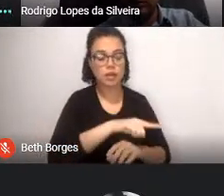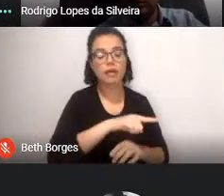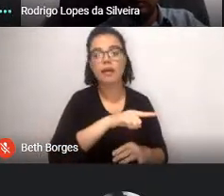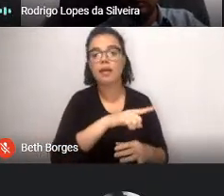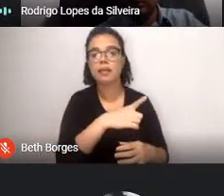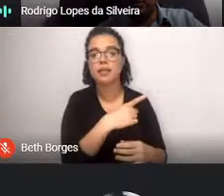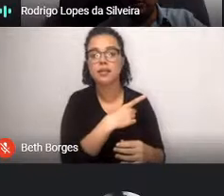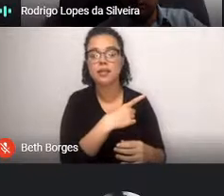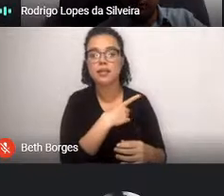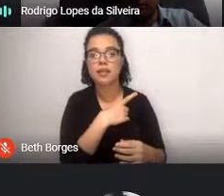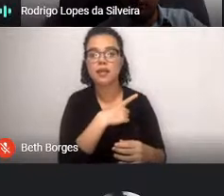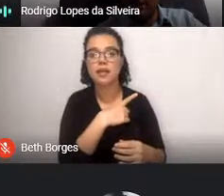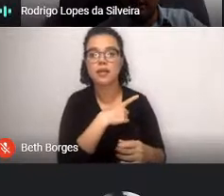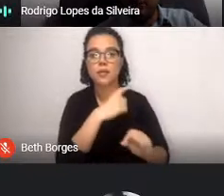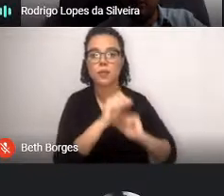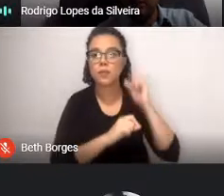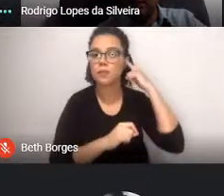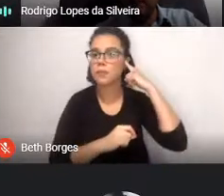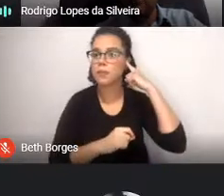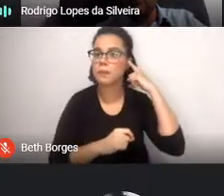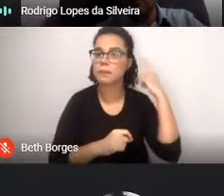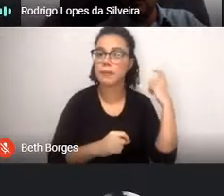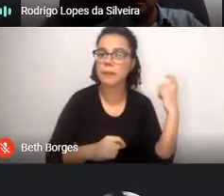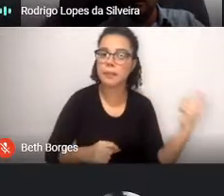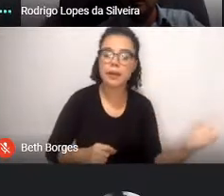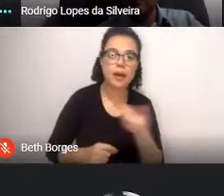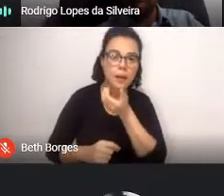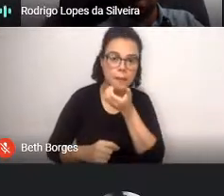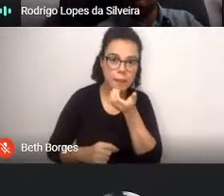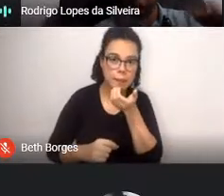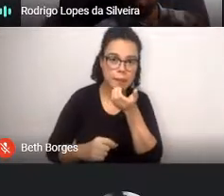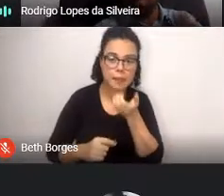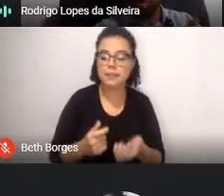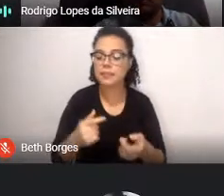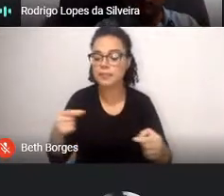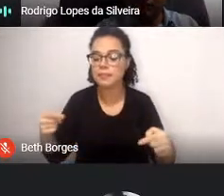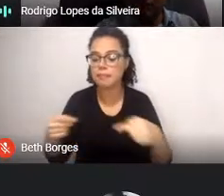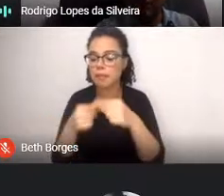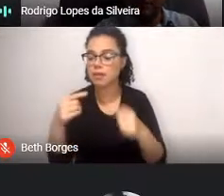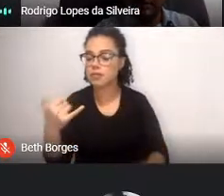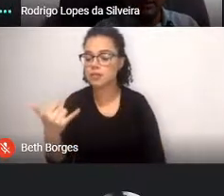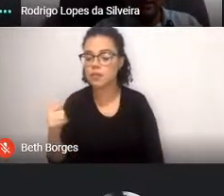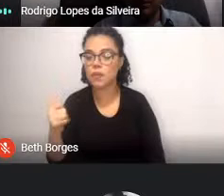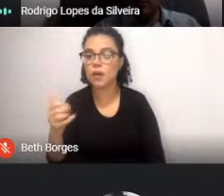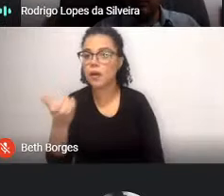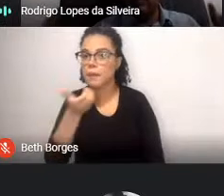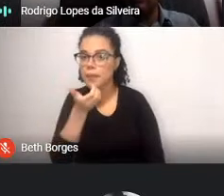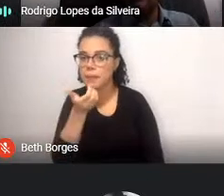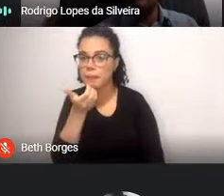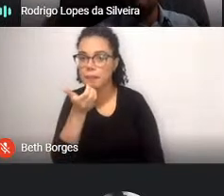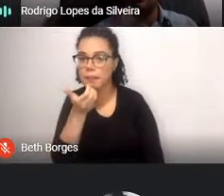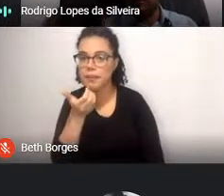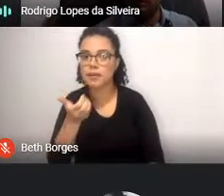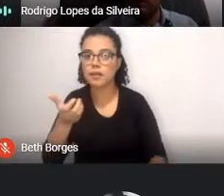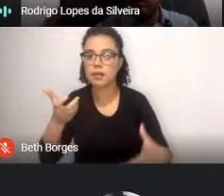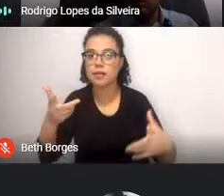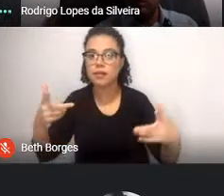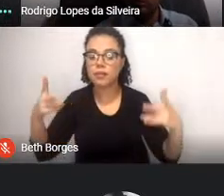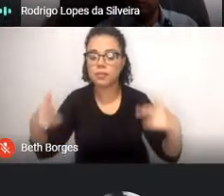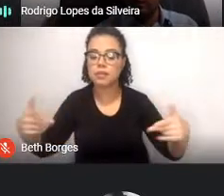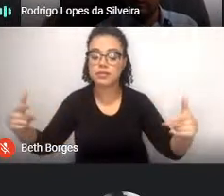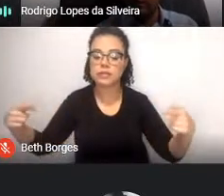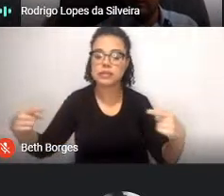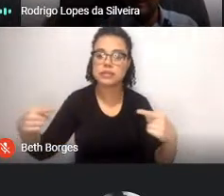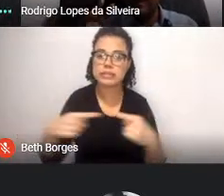sinal de microfone ligado perto de outro, dá toda essa condição de microfonia. Isso não deixa de ser